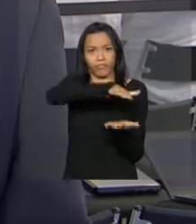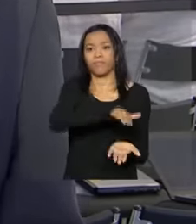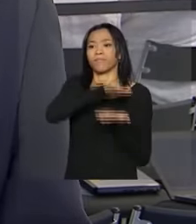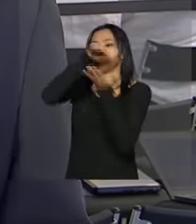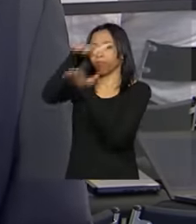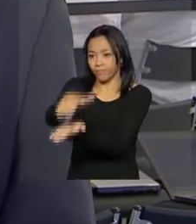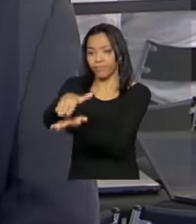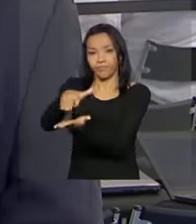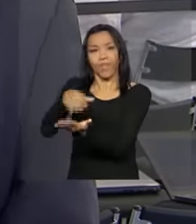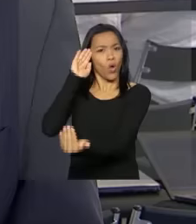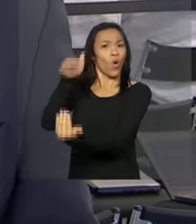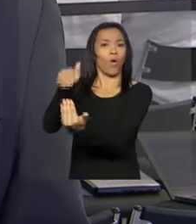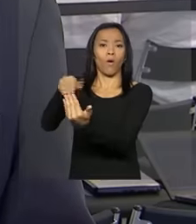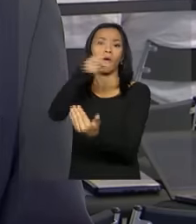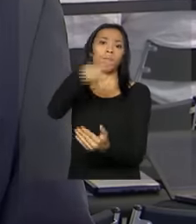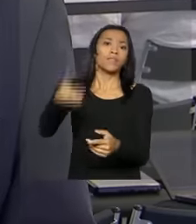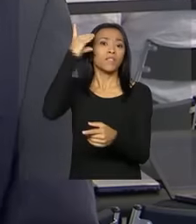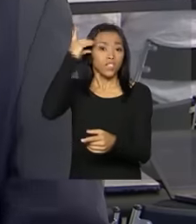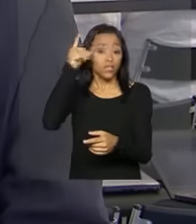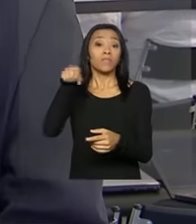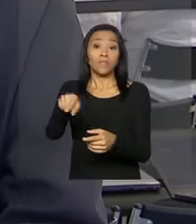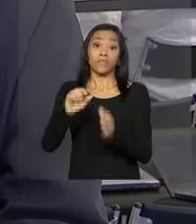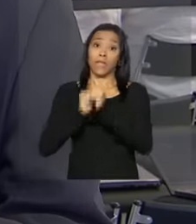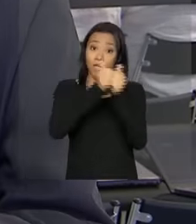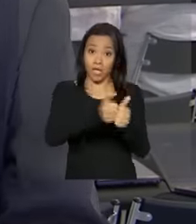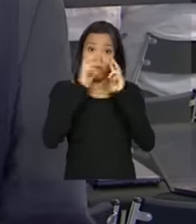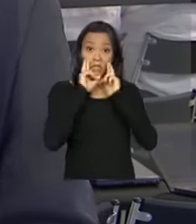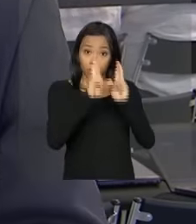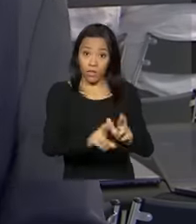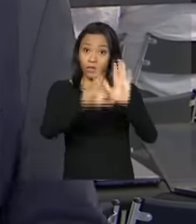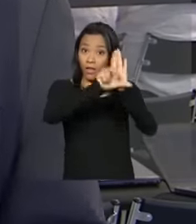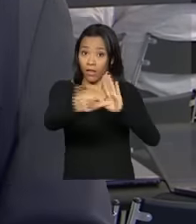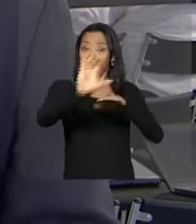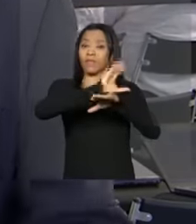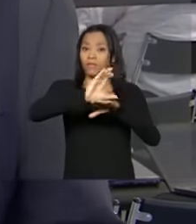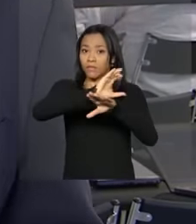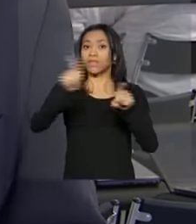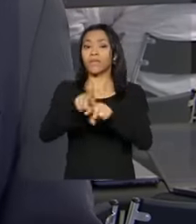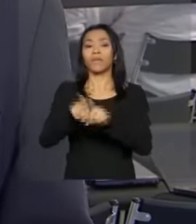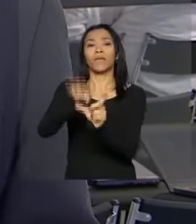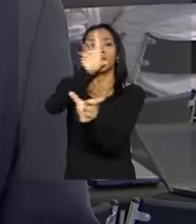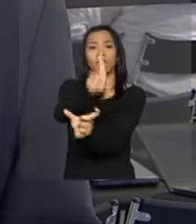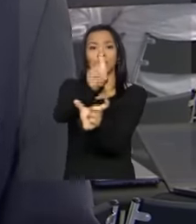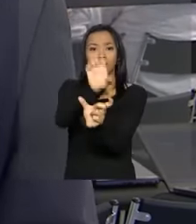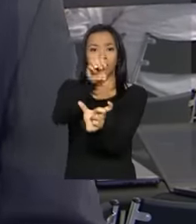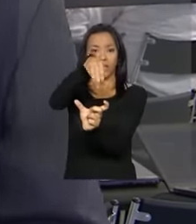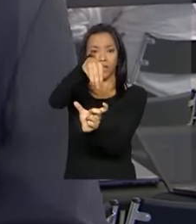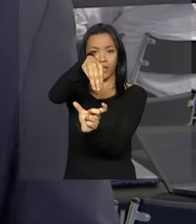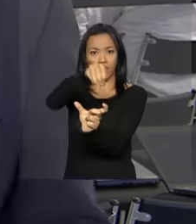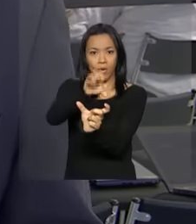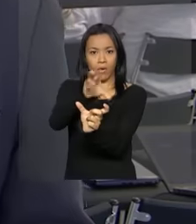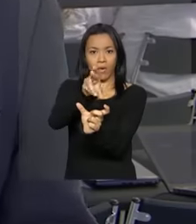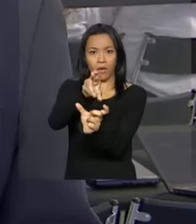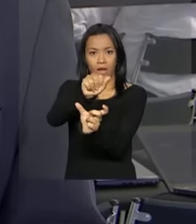da presidenta Dilma Roussef em defesa da legalidade e da democracia e destacaram aí em suas falas entre outros pontos que o